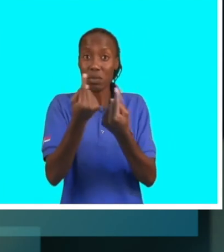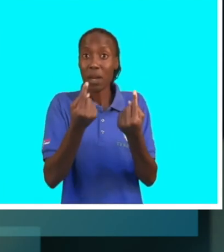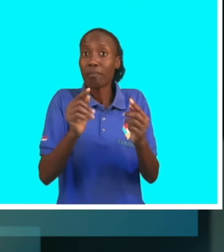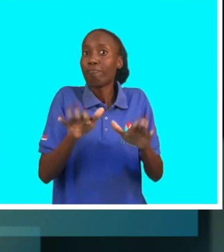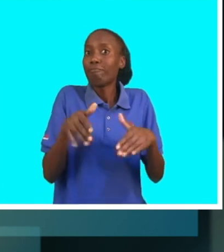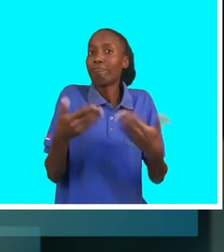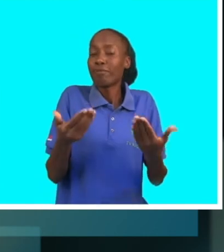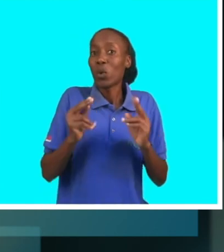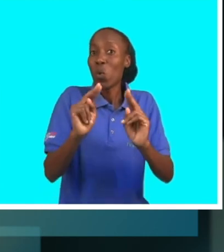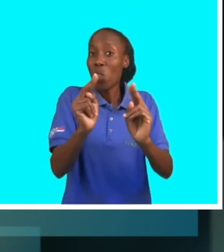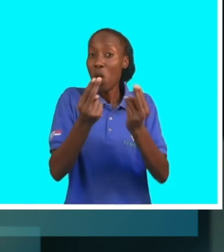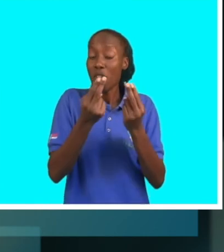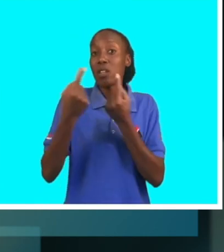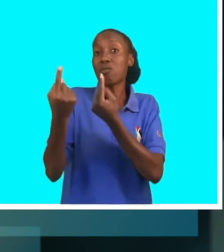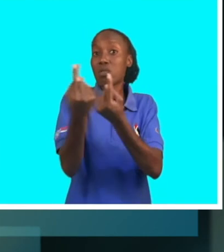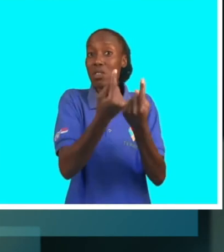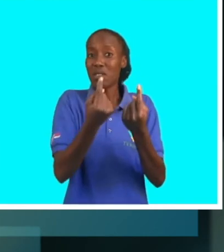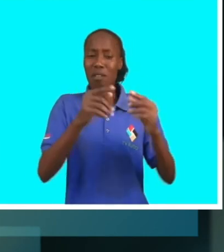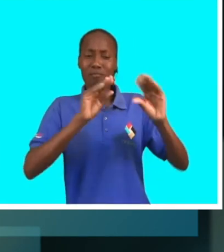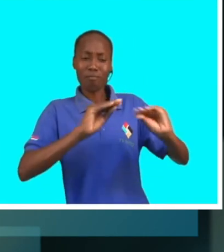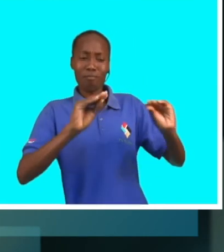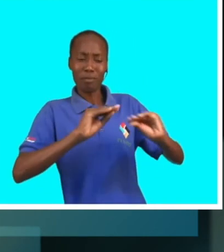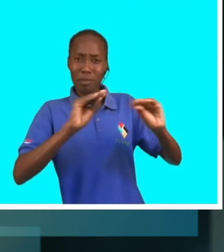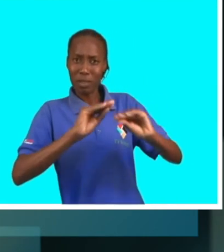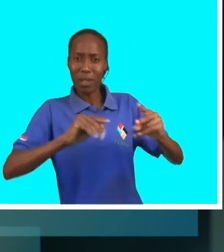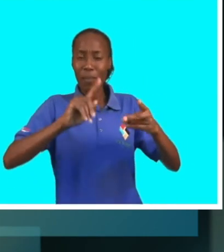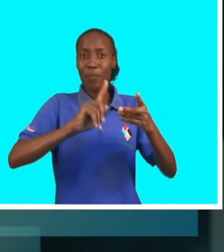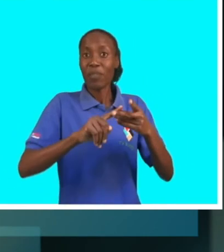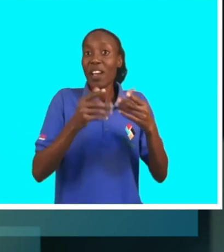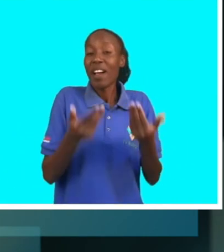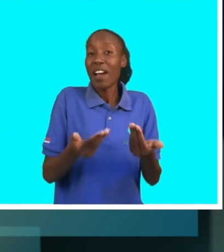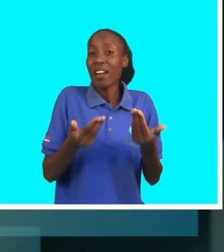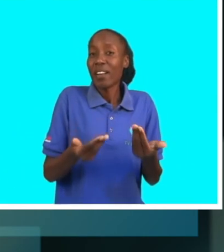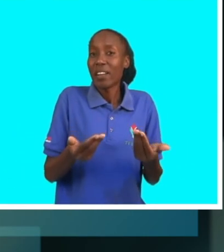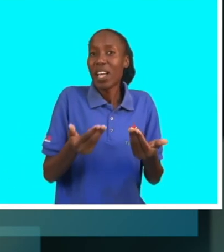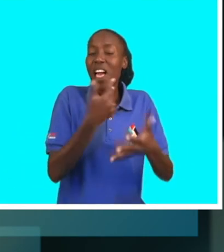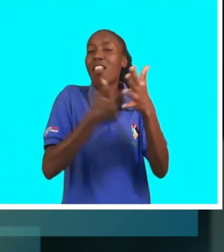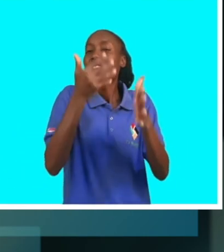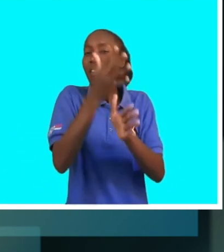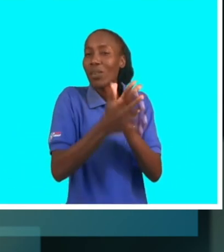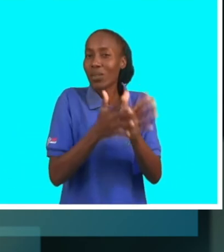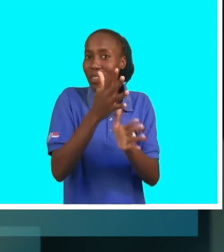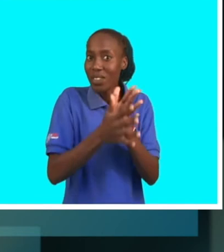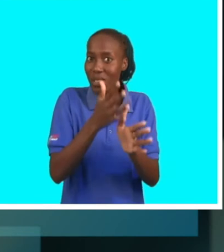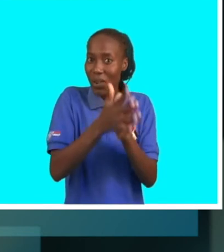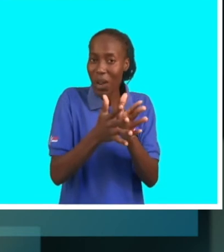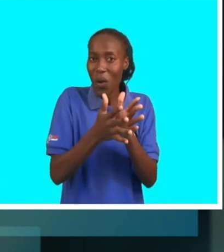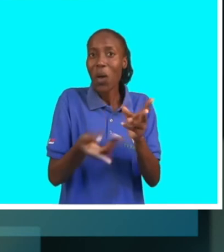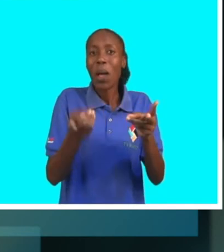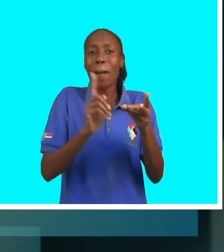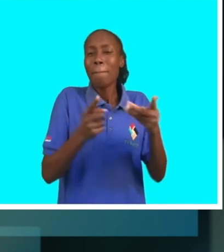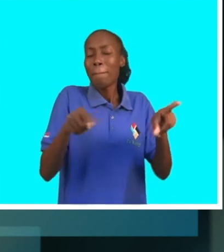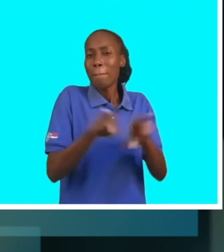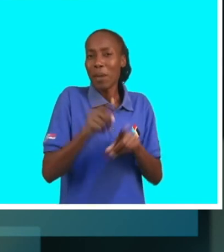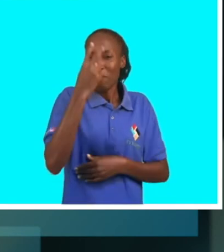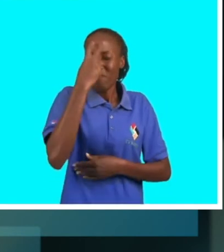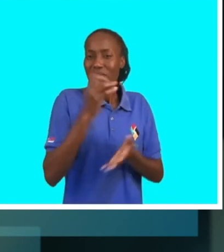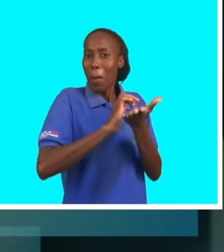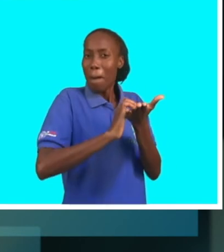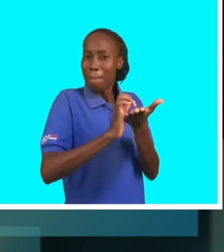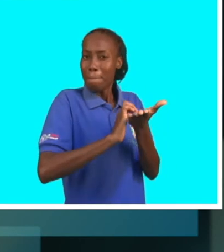a atual situação da educação, vertentes línguas de sinais ou mesmo para o